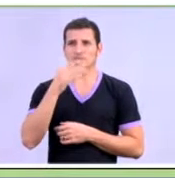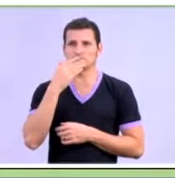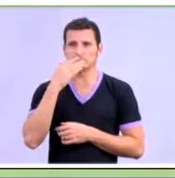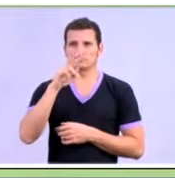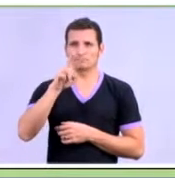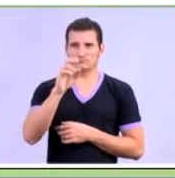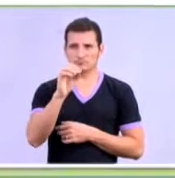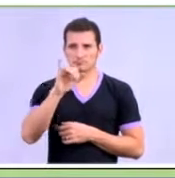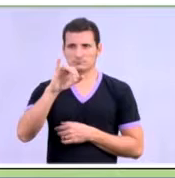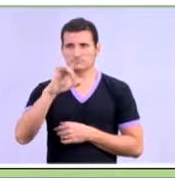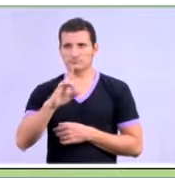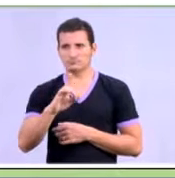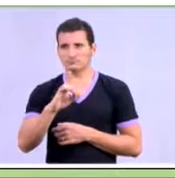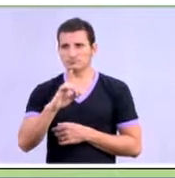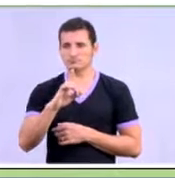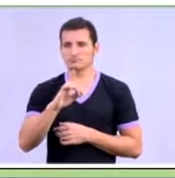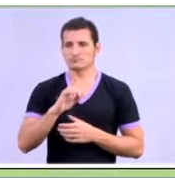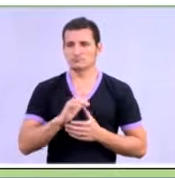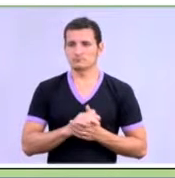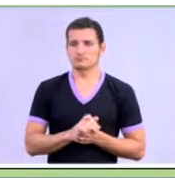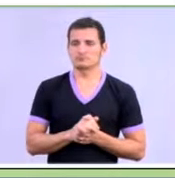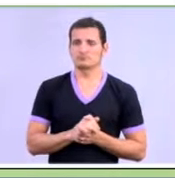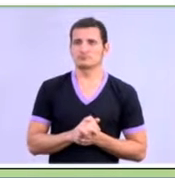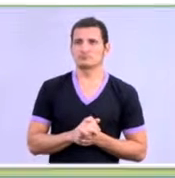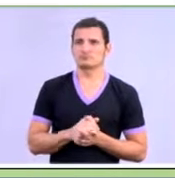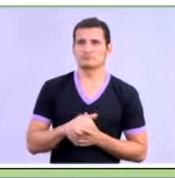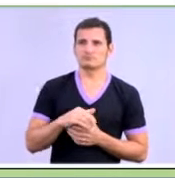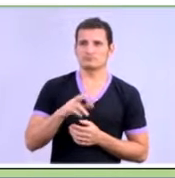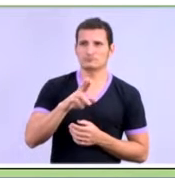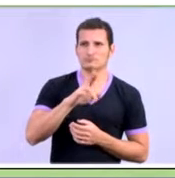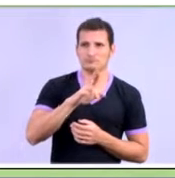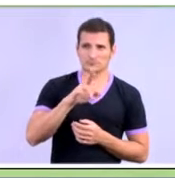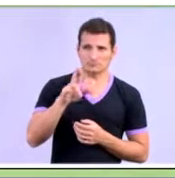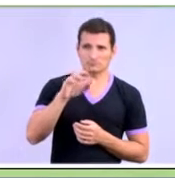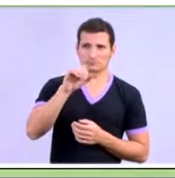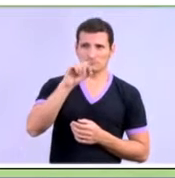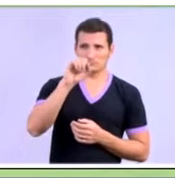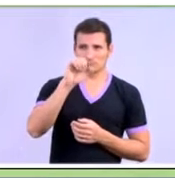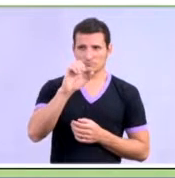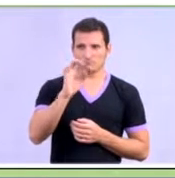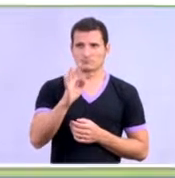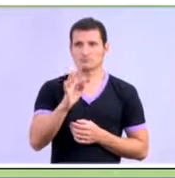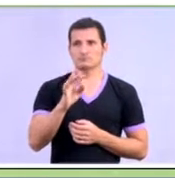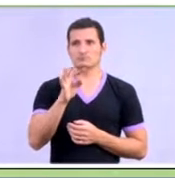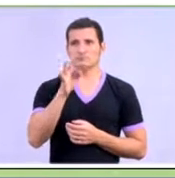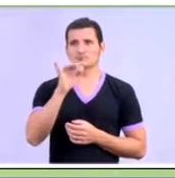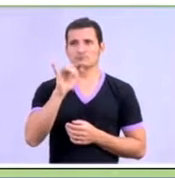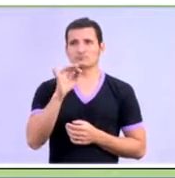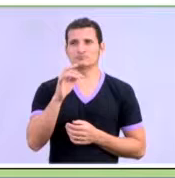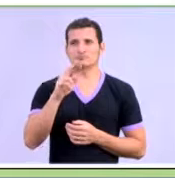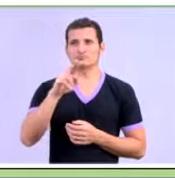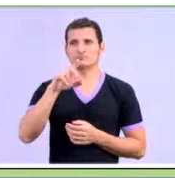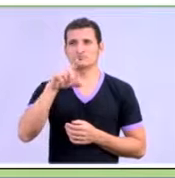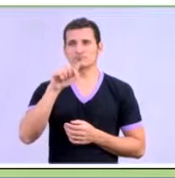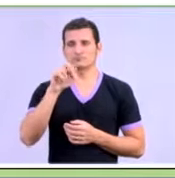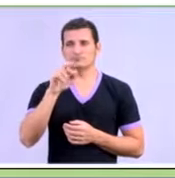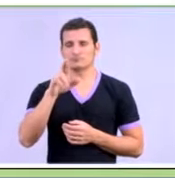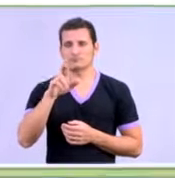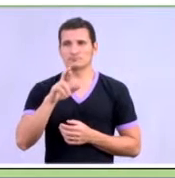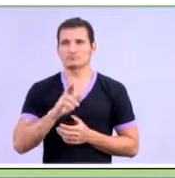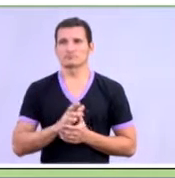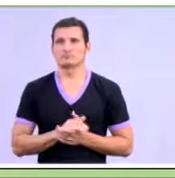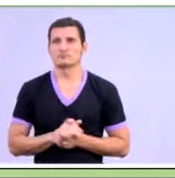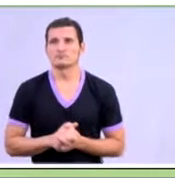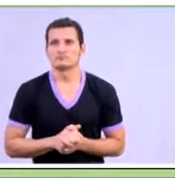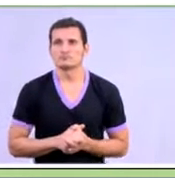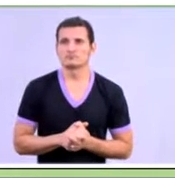o tipo de retorno void, o nome do meu setter é set, o nome do atributo, set é titular no caso,